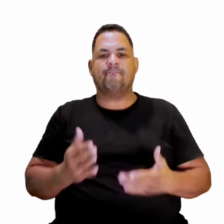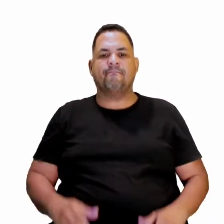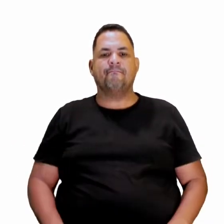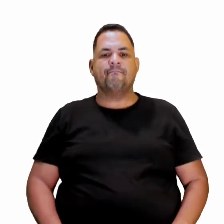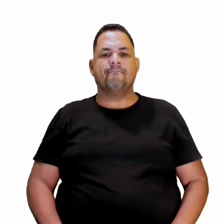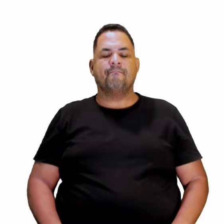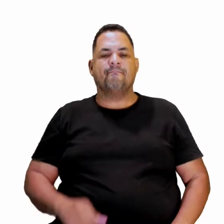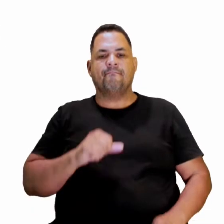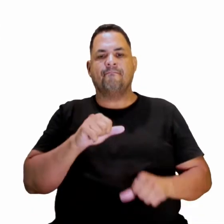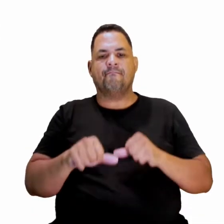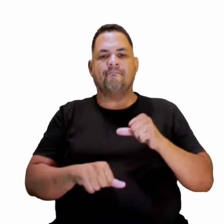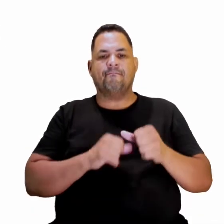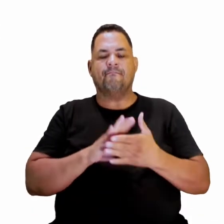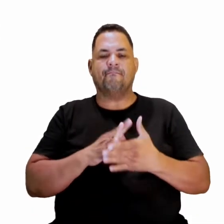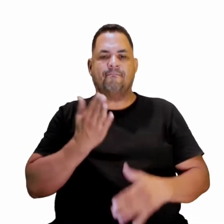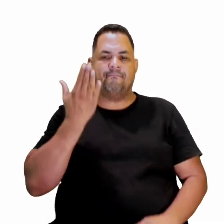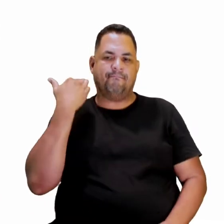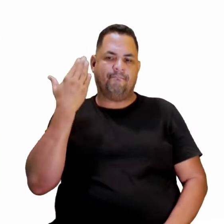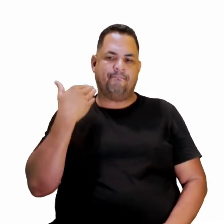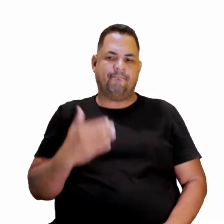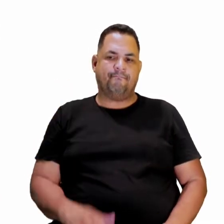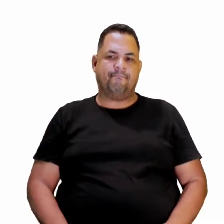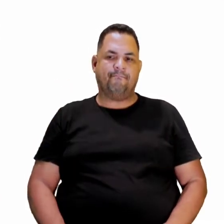no passado.